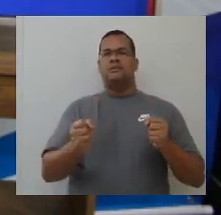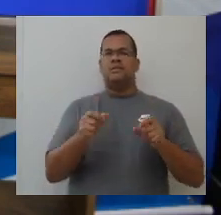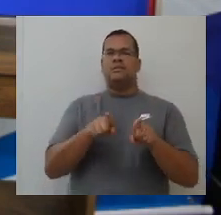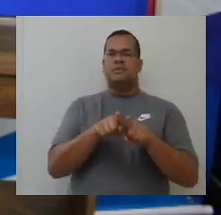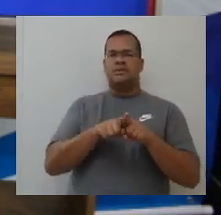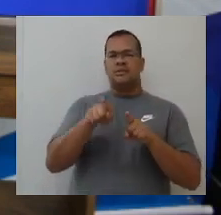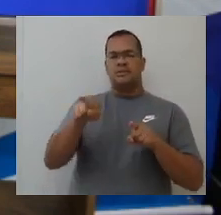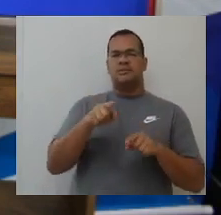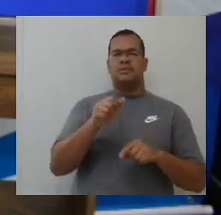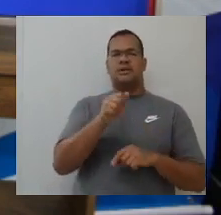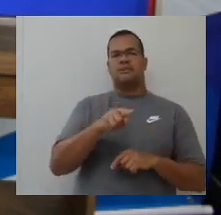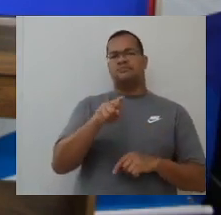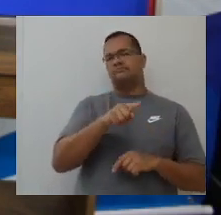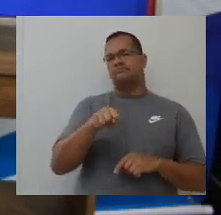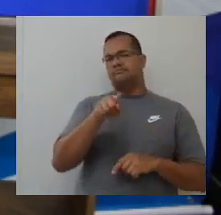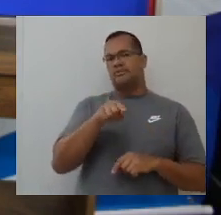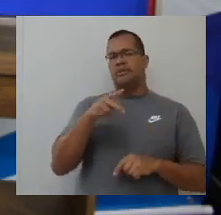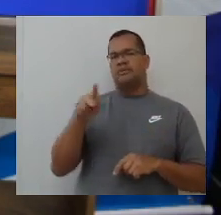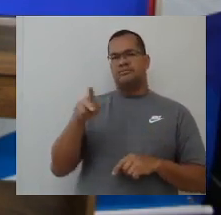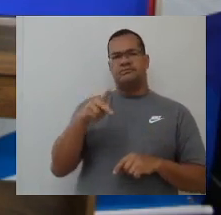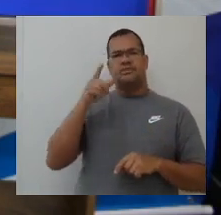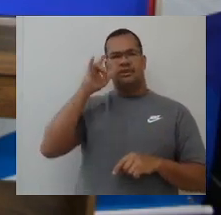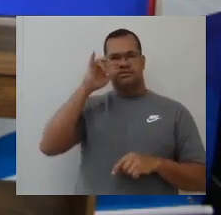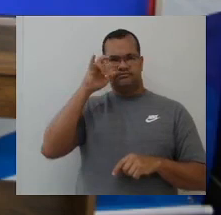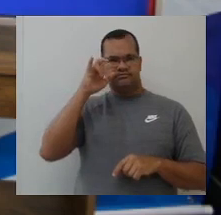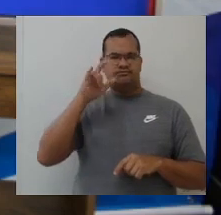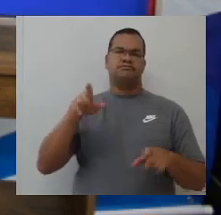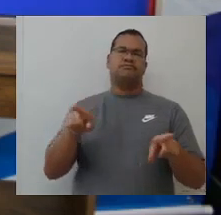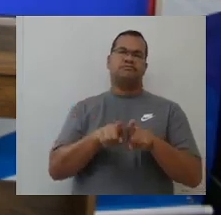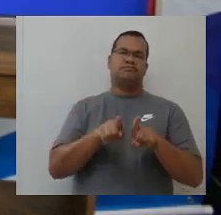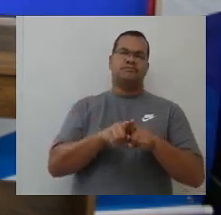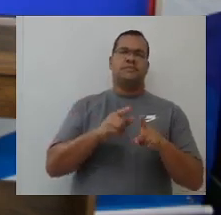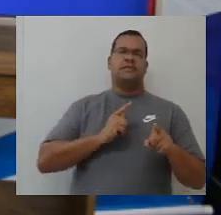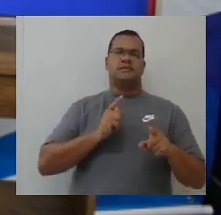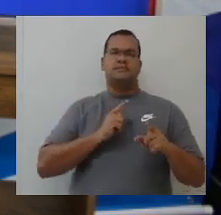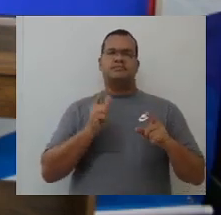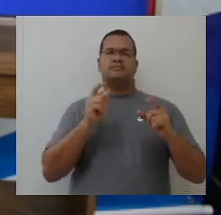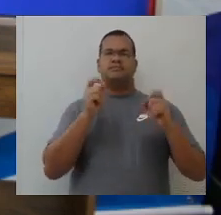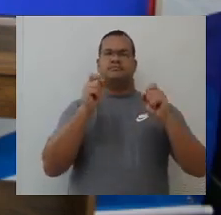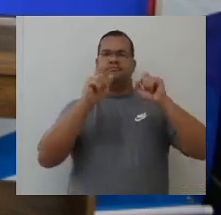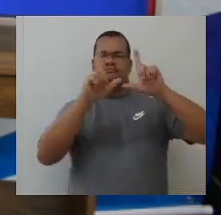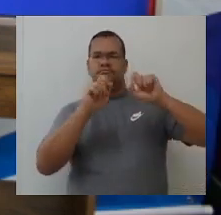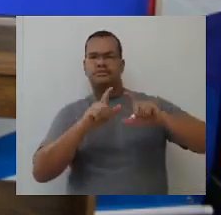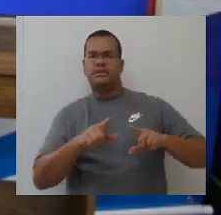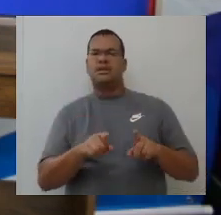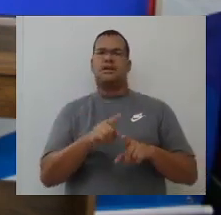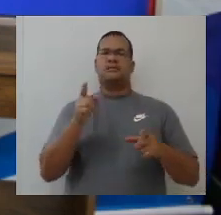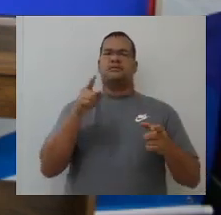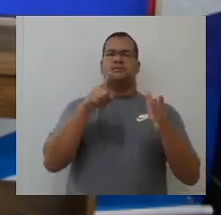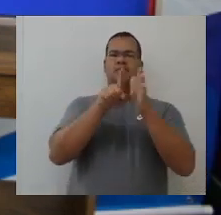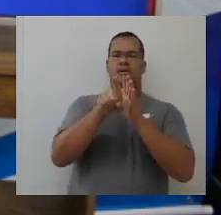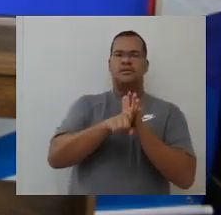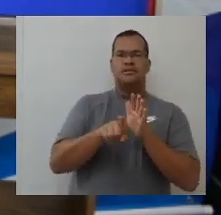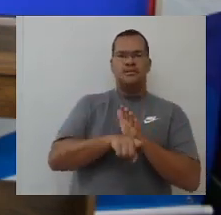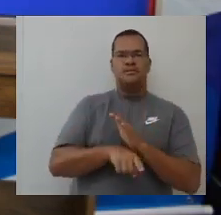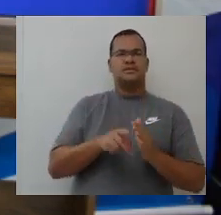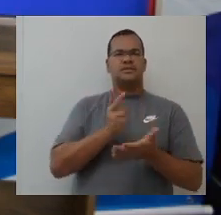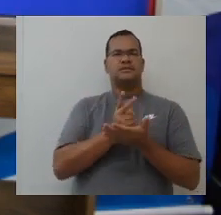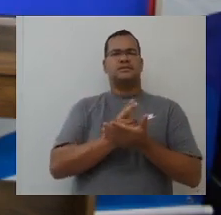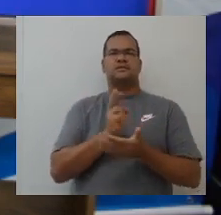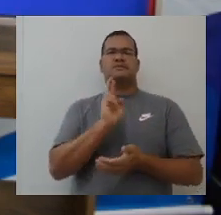também, @rafaelcardosoreal. A gente vai estar de olho aqui nas tuas postagens, nas tuas perguntas, nas tuas marcações, e a gente vai estar